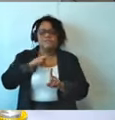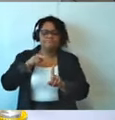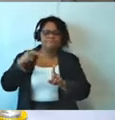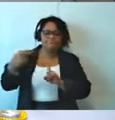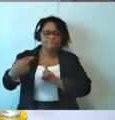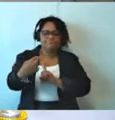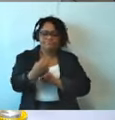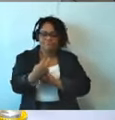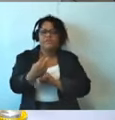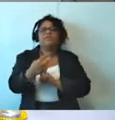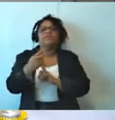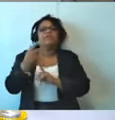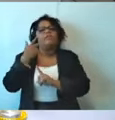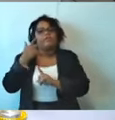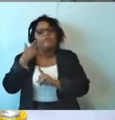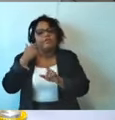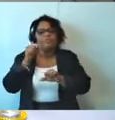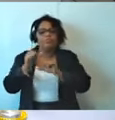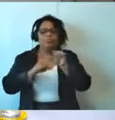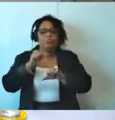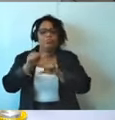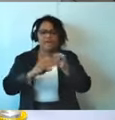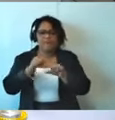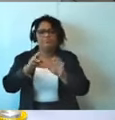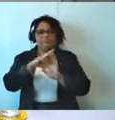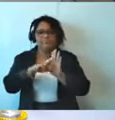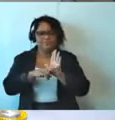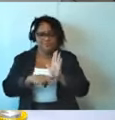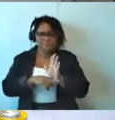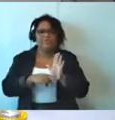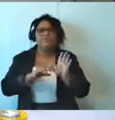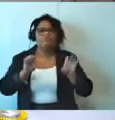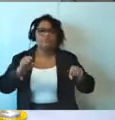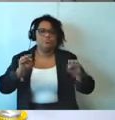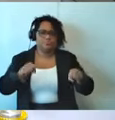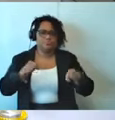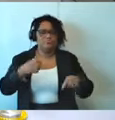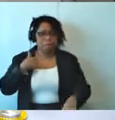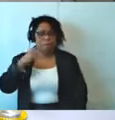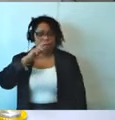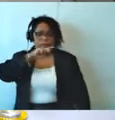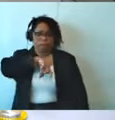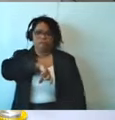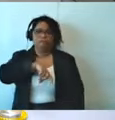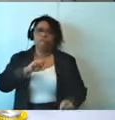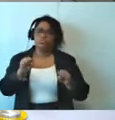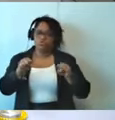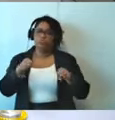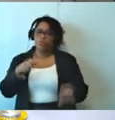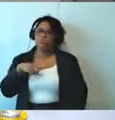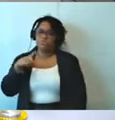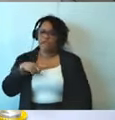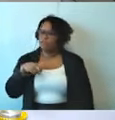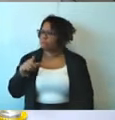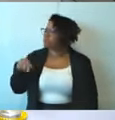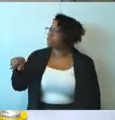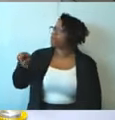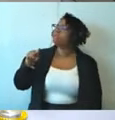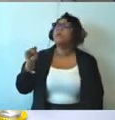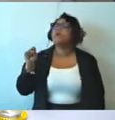reformular muitas das coisas relacionadas às motos. Eu tenho carteira de moto, eu não sei quais dos colegas aqui têm. O Jário, eu sei que já foi